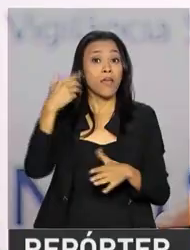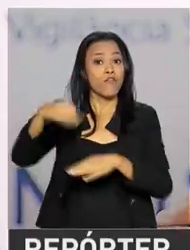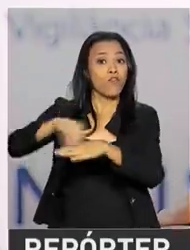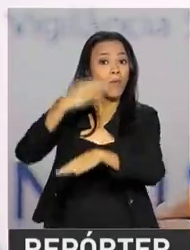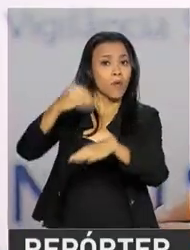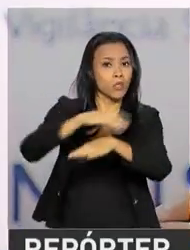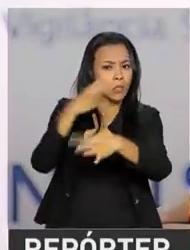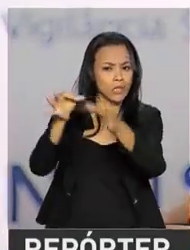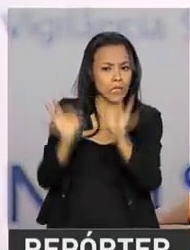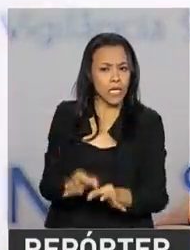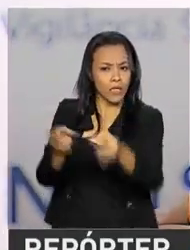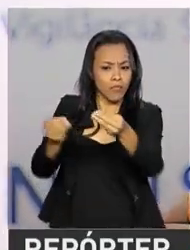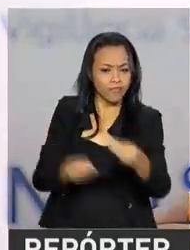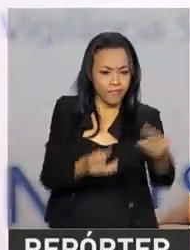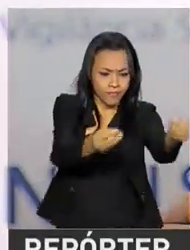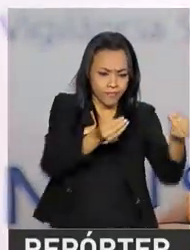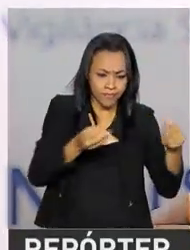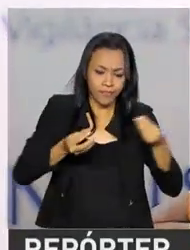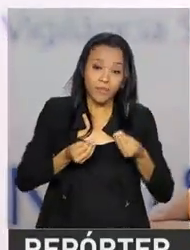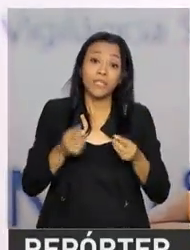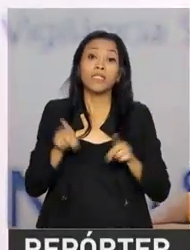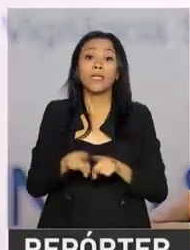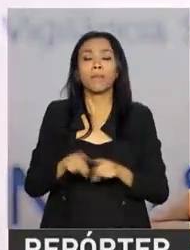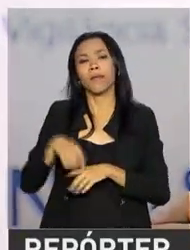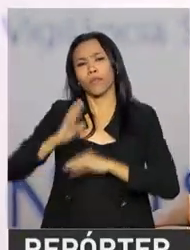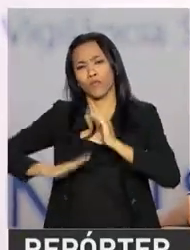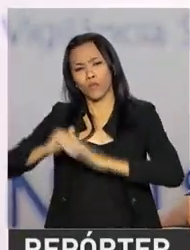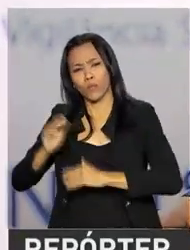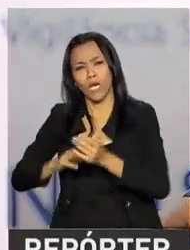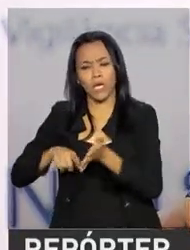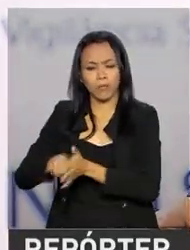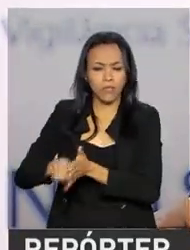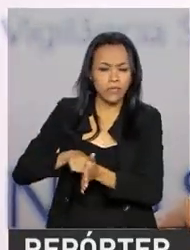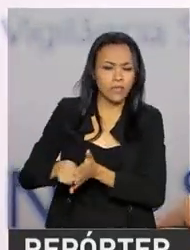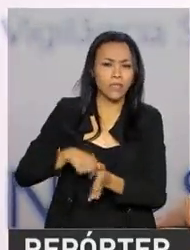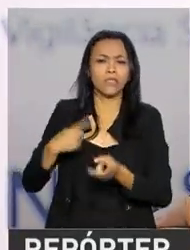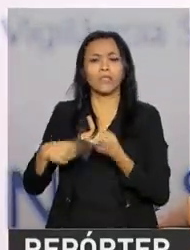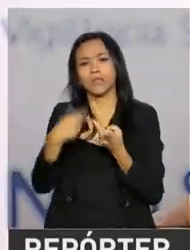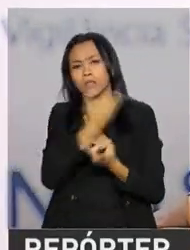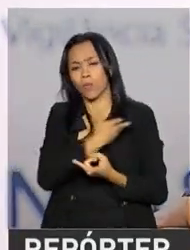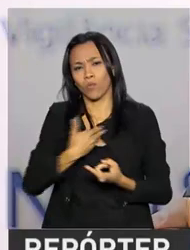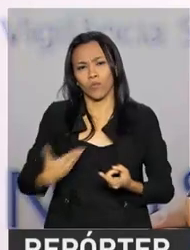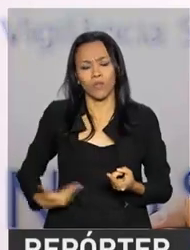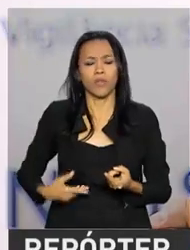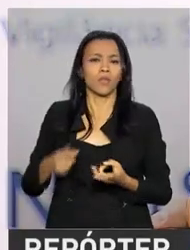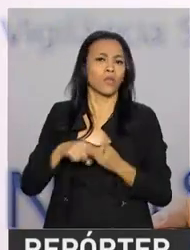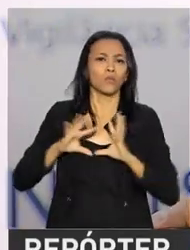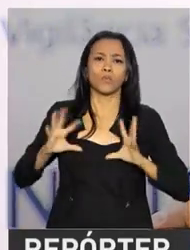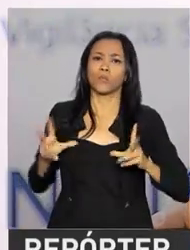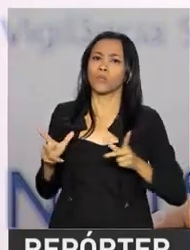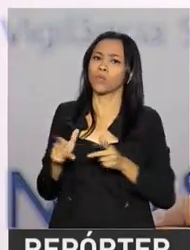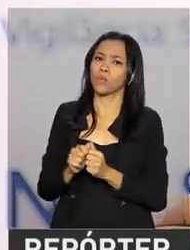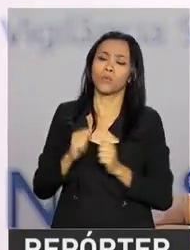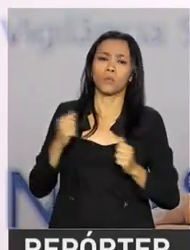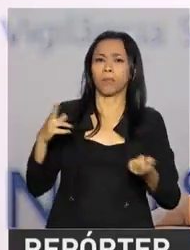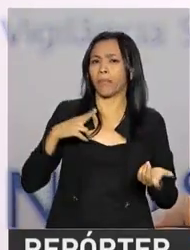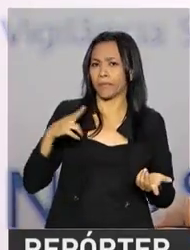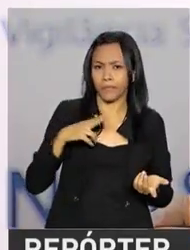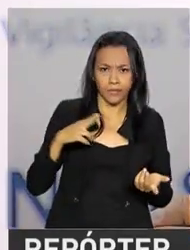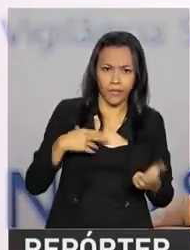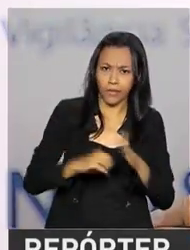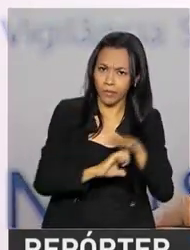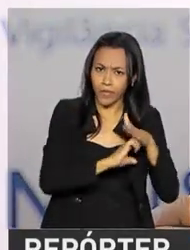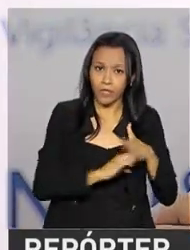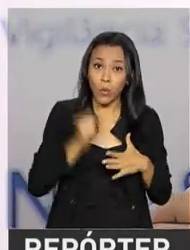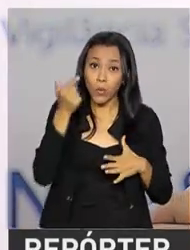informações ele permite com que estudiosos economistas órgãos do governo de planejamento é órgão os privados consigam